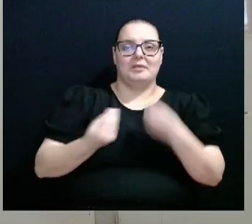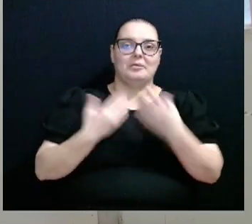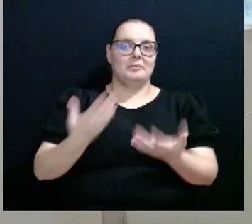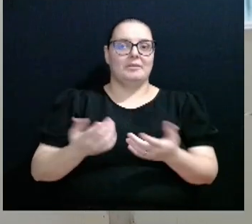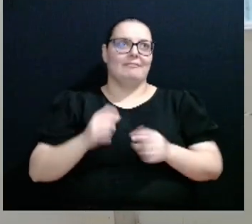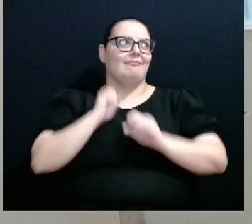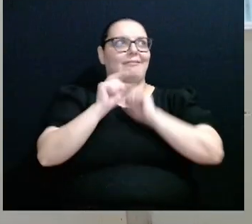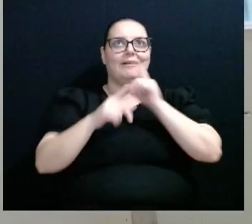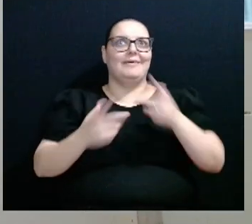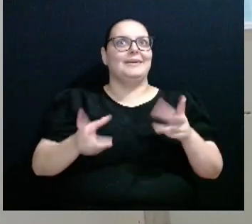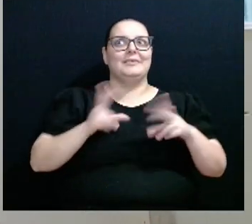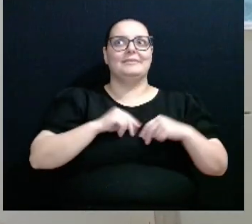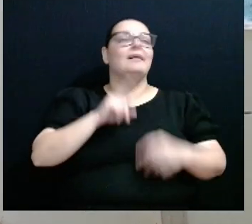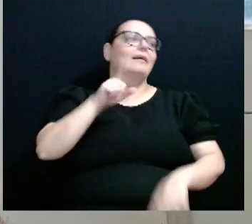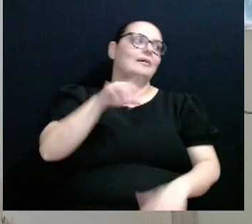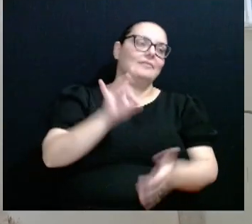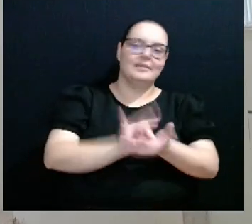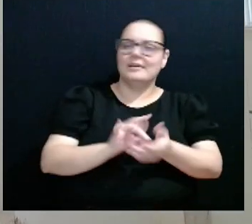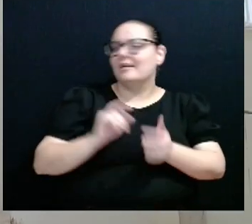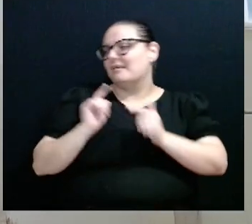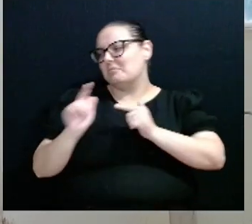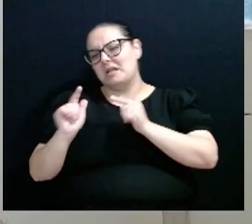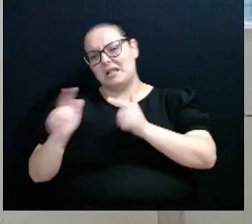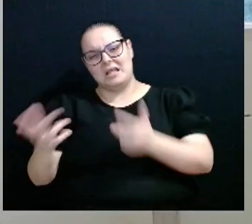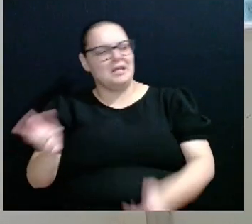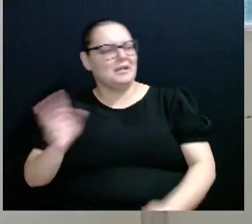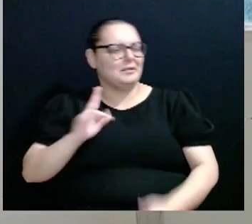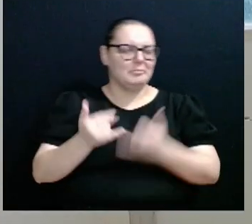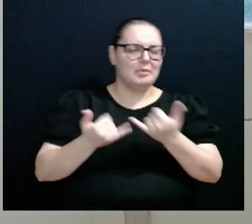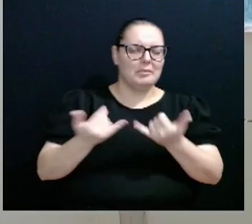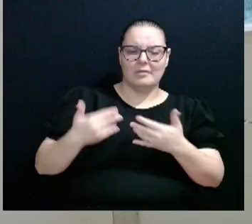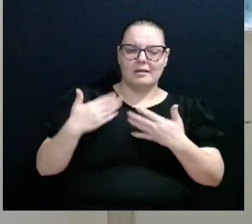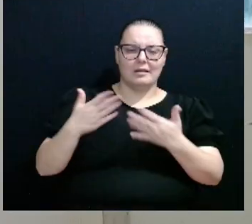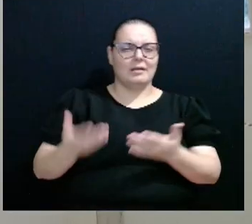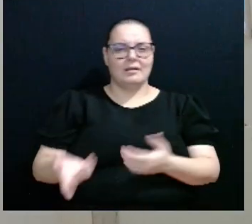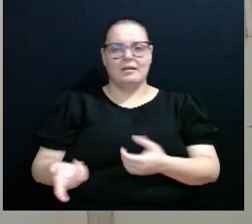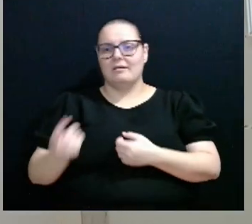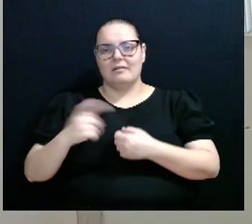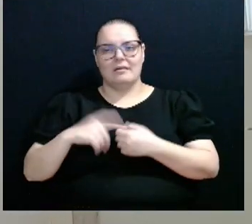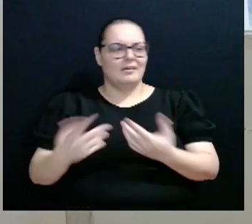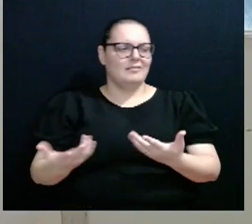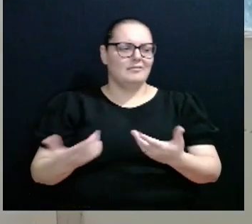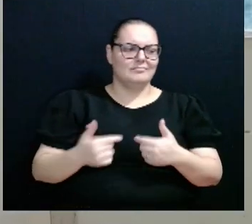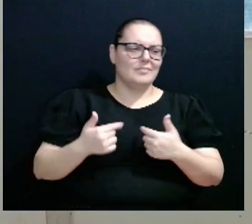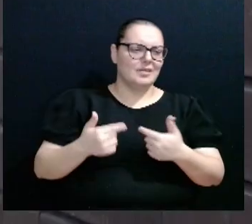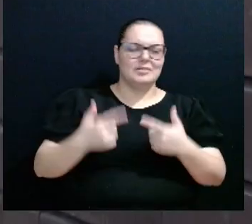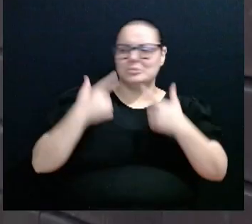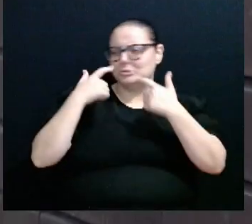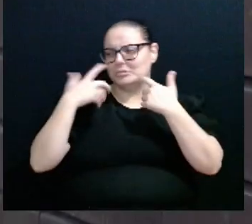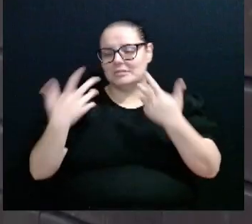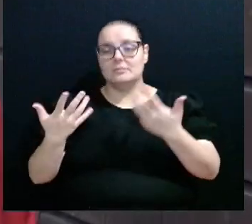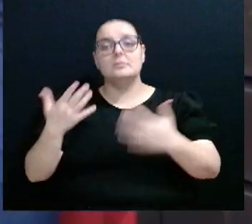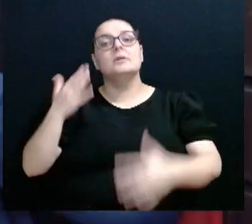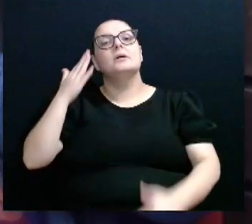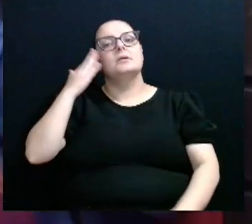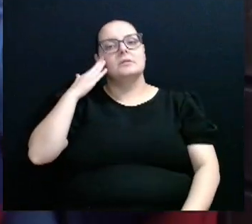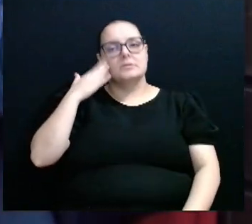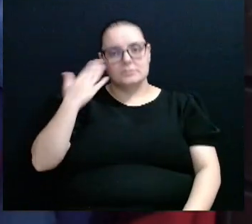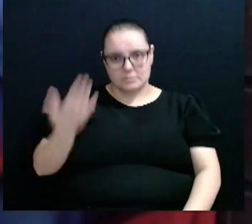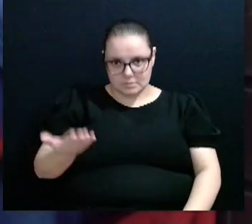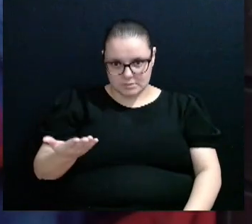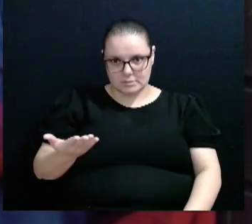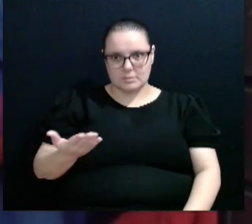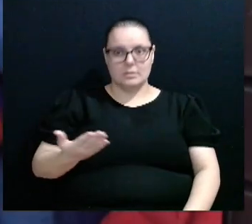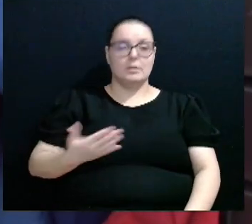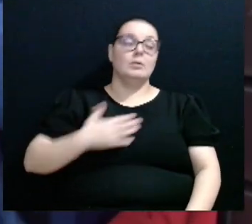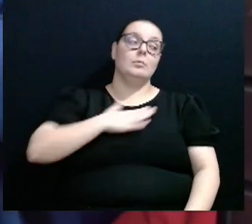É Nossa só um Senhora. apelido, levava na brincadeira, É, voltava a conversar com os amigos. Mas hoje a gente entende o preconceito, o melhor. As sem crianças já dúvida.